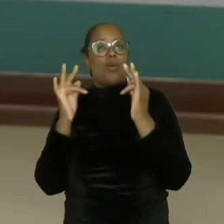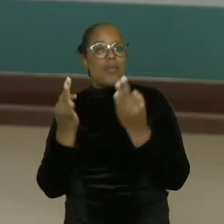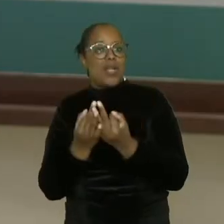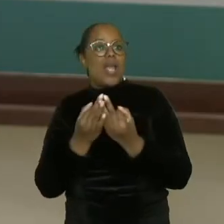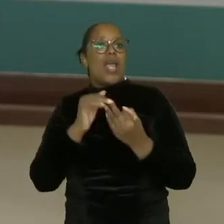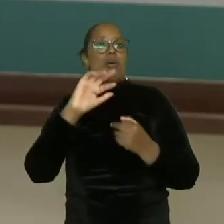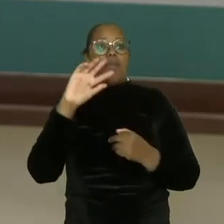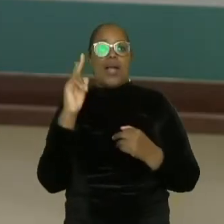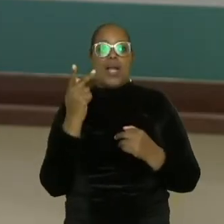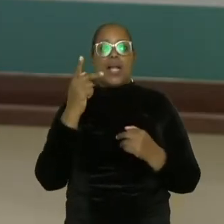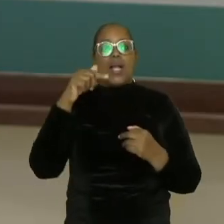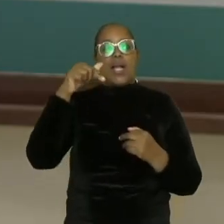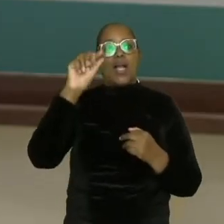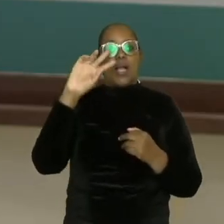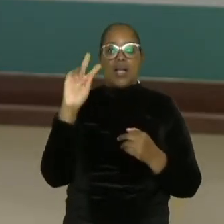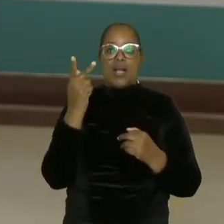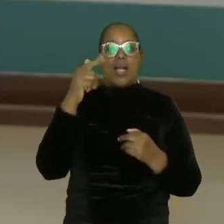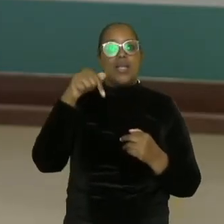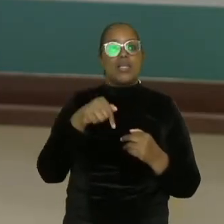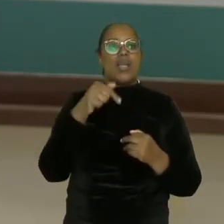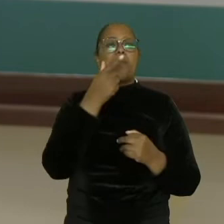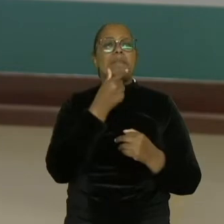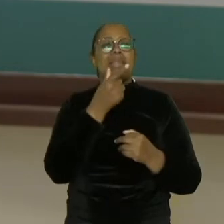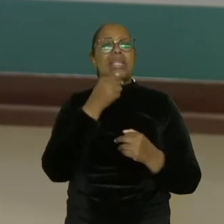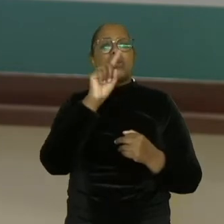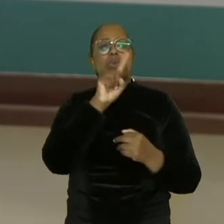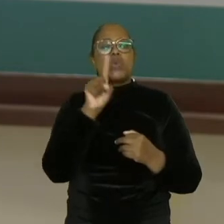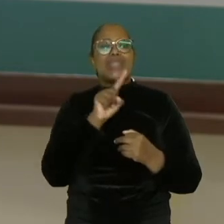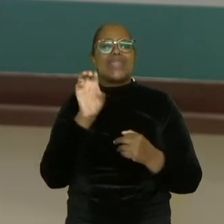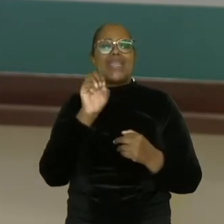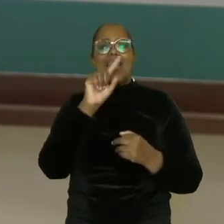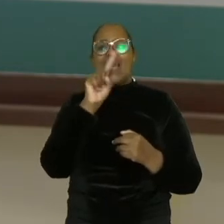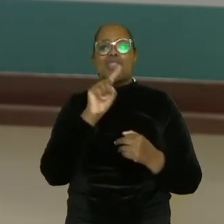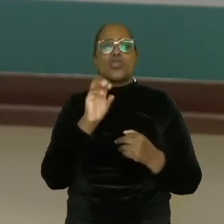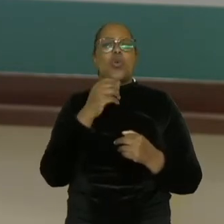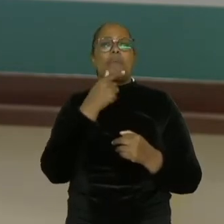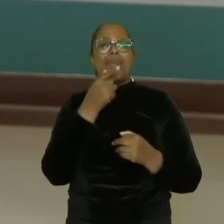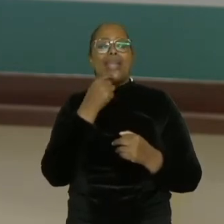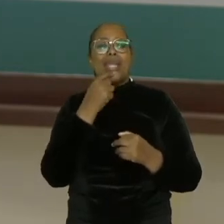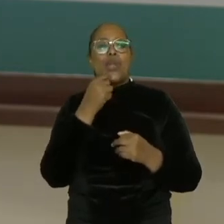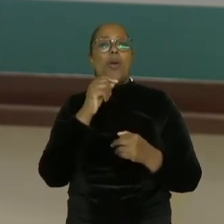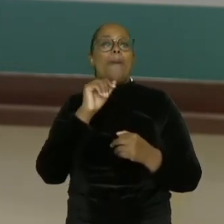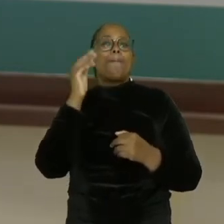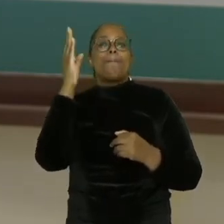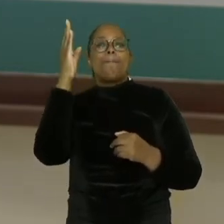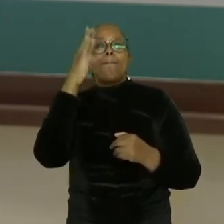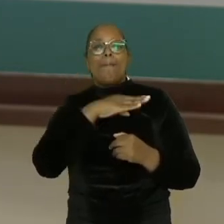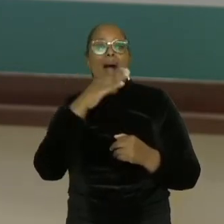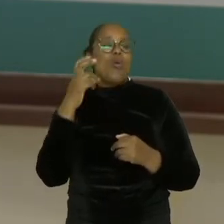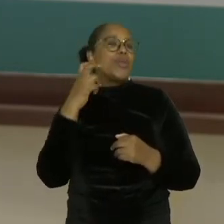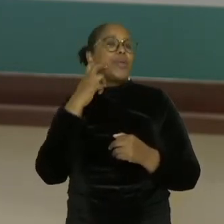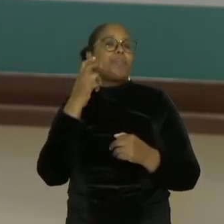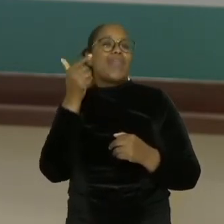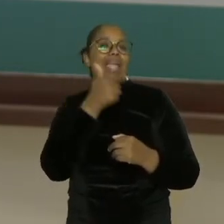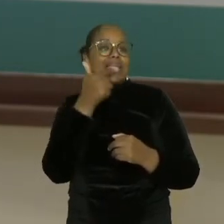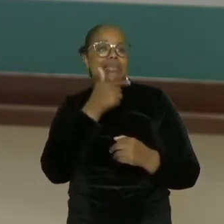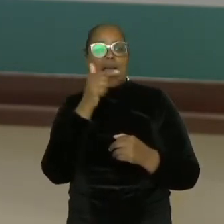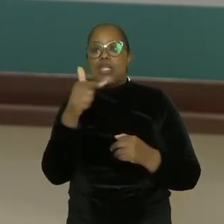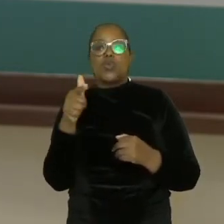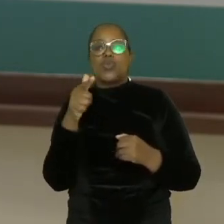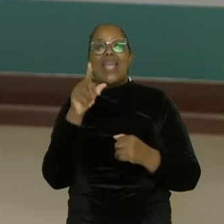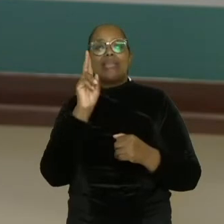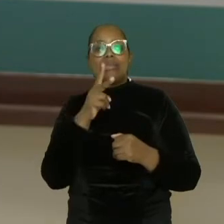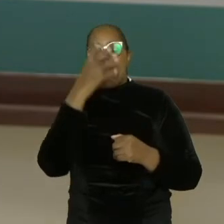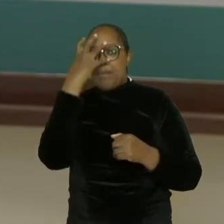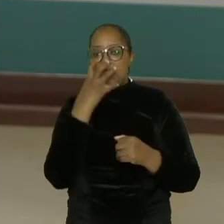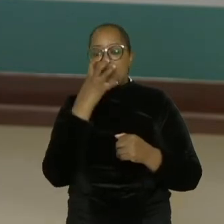HQ do personagem Zezo, o menino mais mal-humorado do mundo, né? Um comportamento aí meio que típico dos adolescentes,